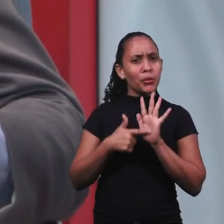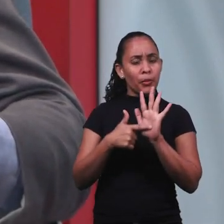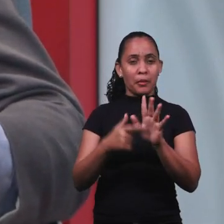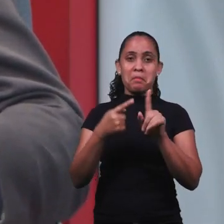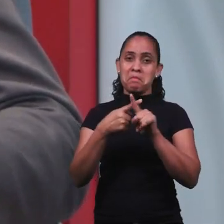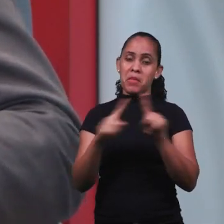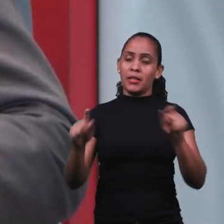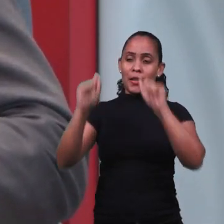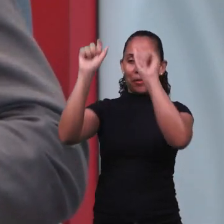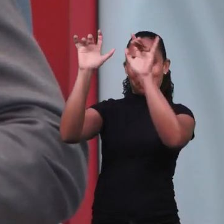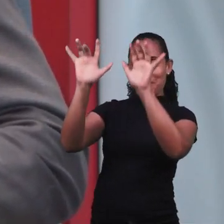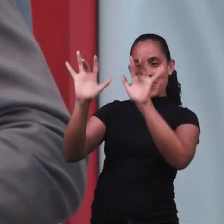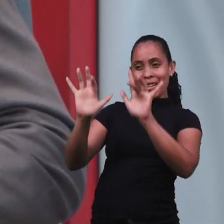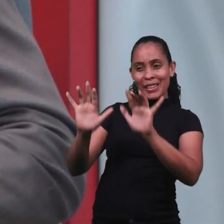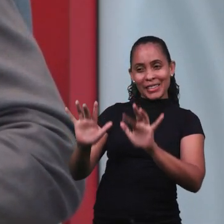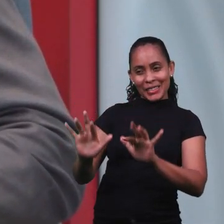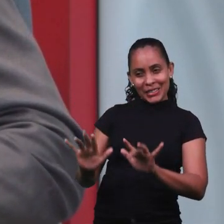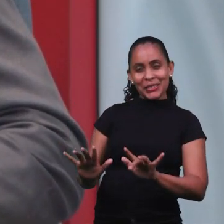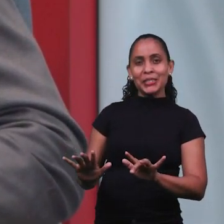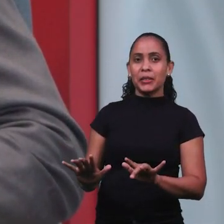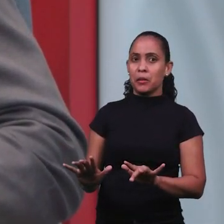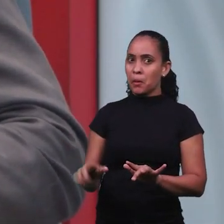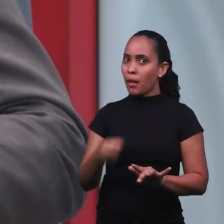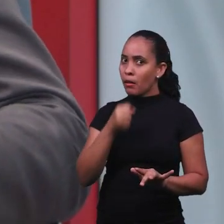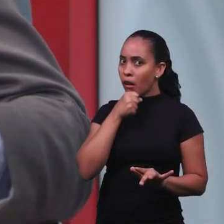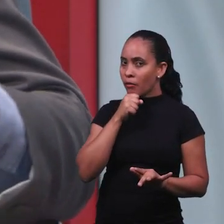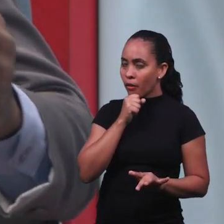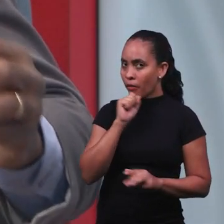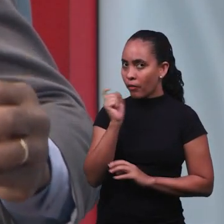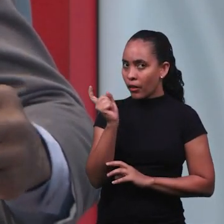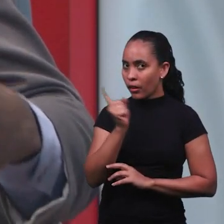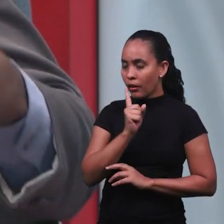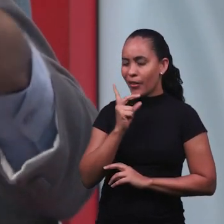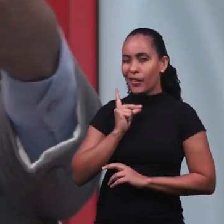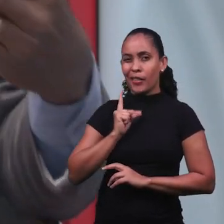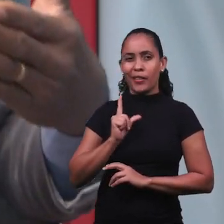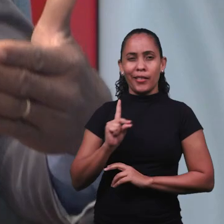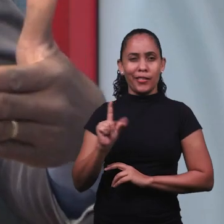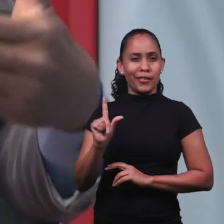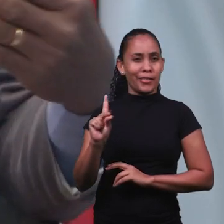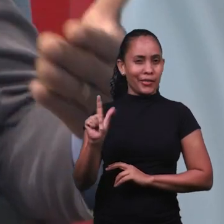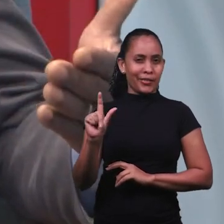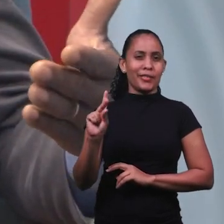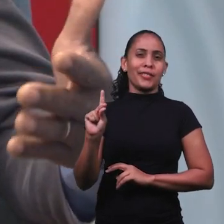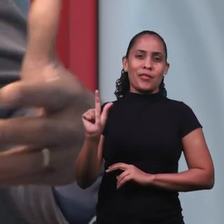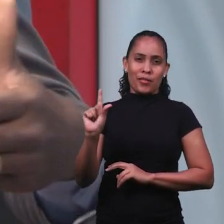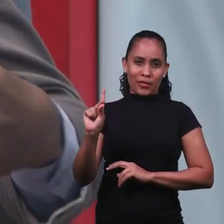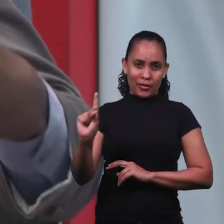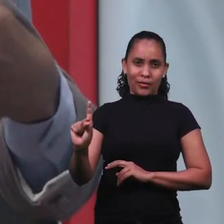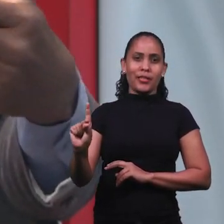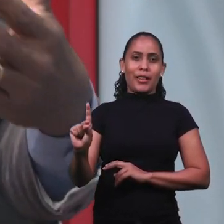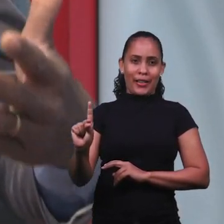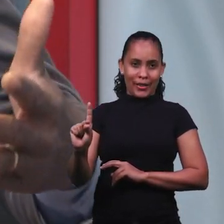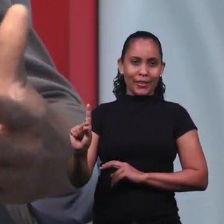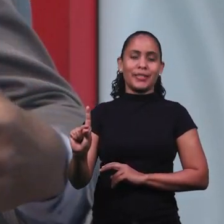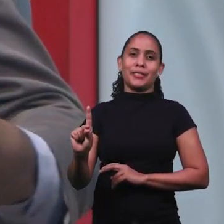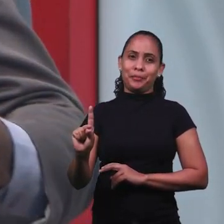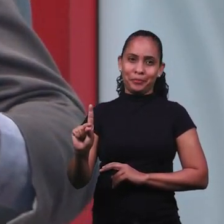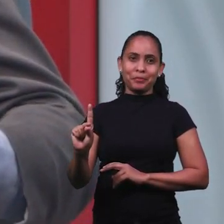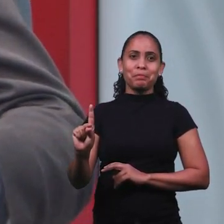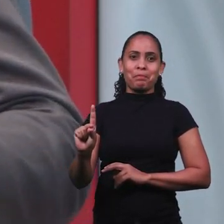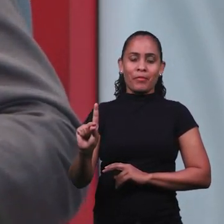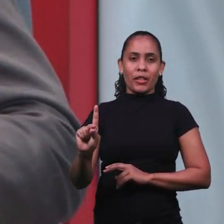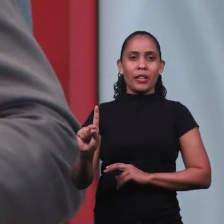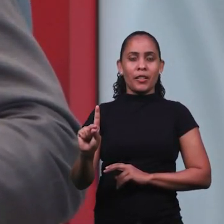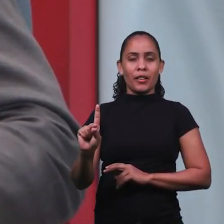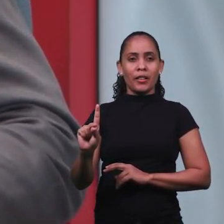a bênção do Senhor, ela não envelhece. A bênção do Senhor, ela enriquece. Percebam o texto, né? Ela enriquece a cada